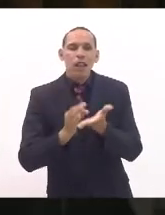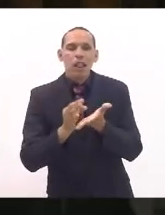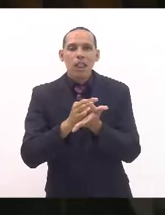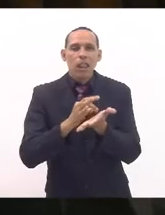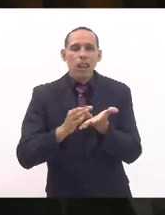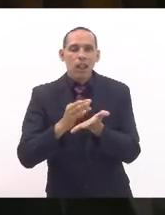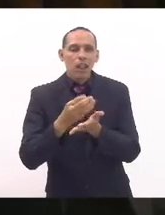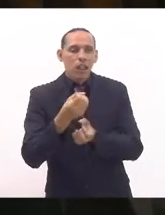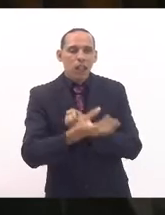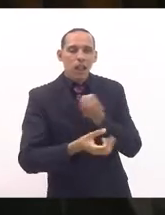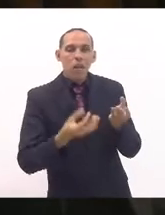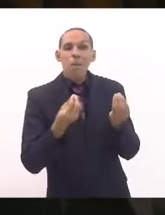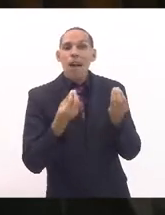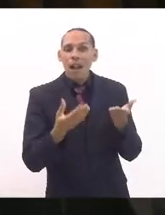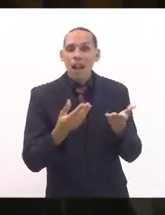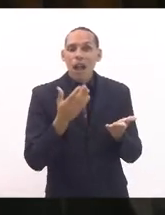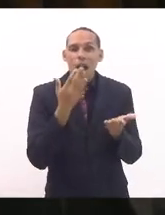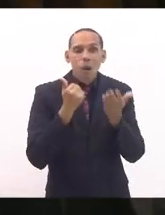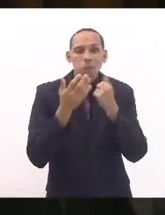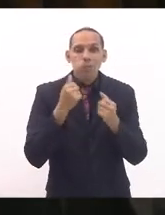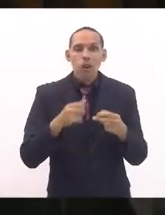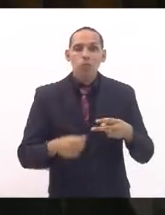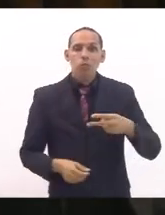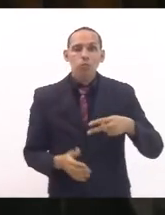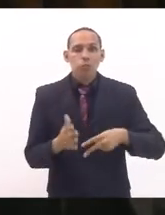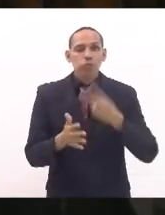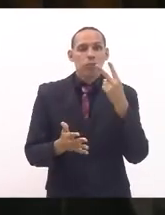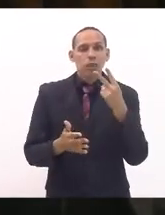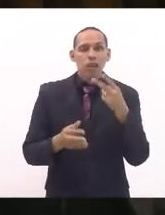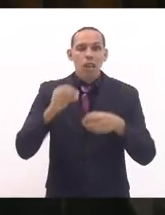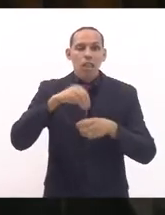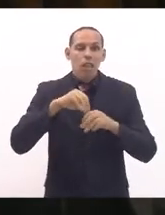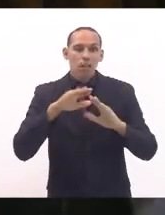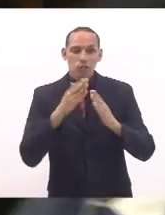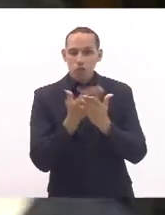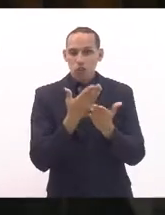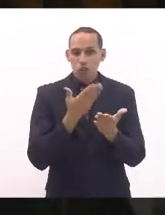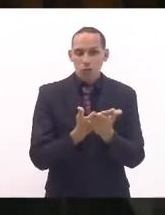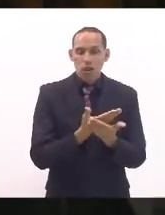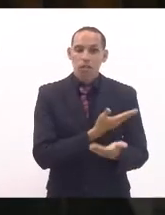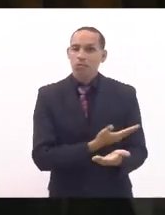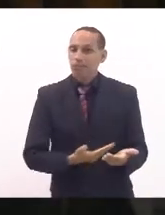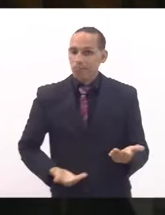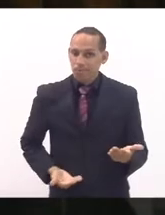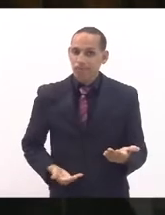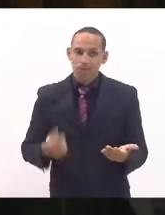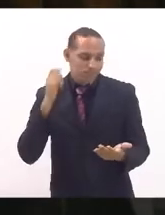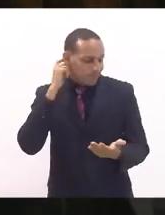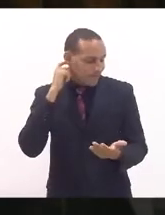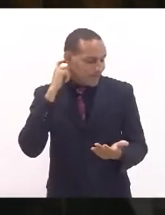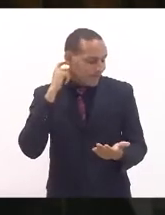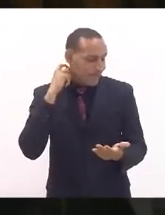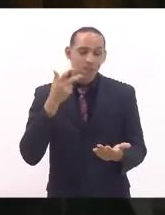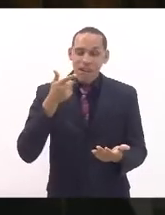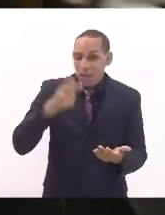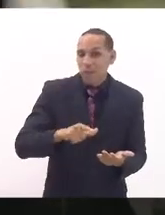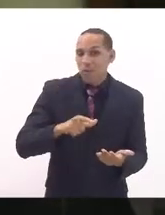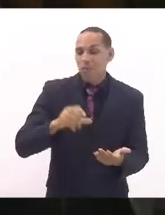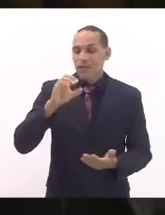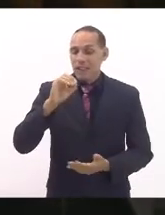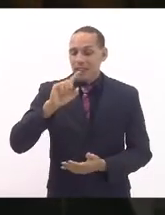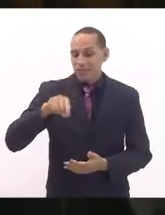garantir duas alimentações nas escolas regulares da rede estadual. Eu quero repetir o valor,